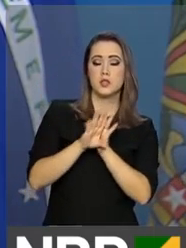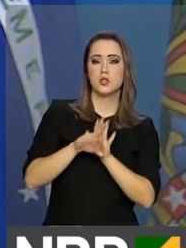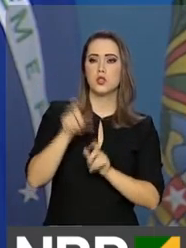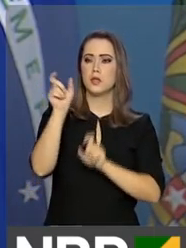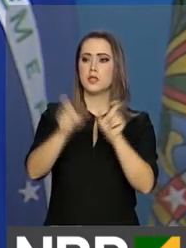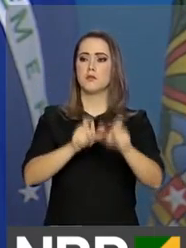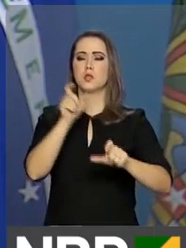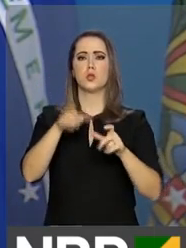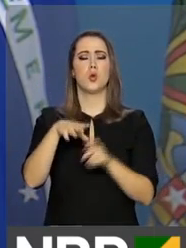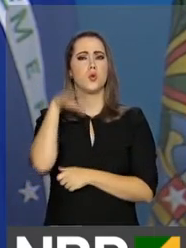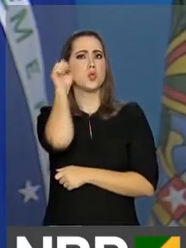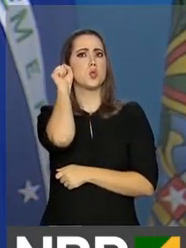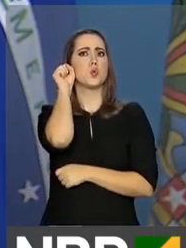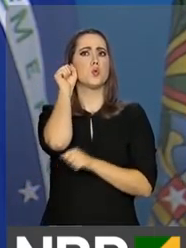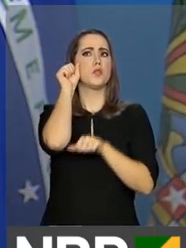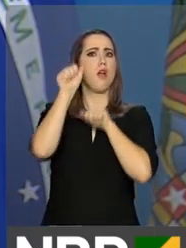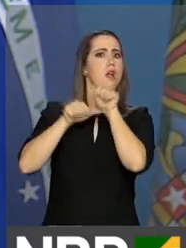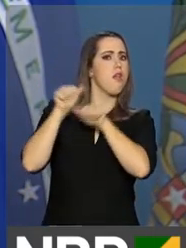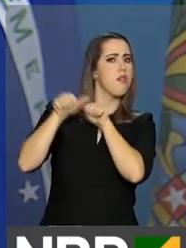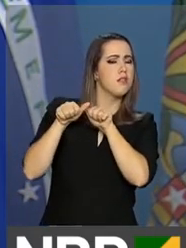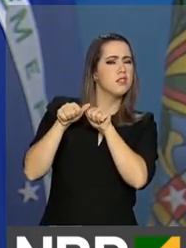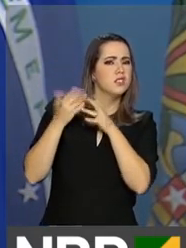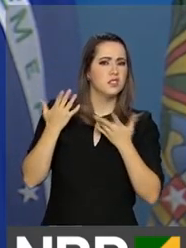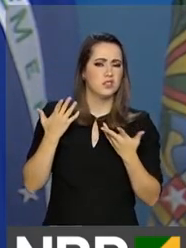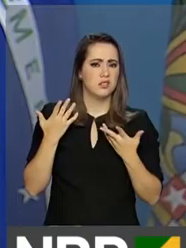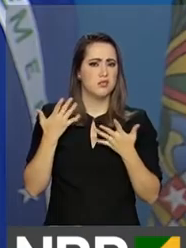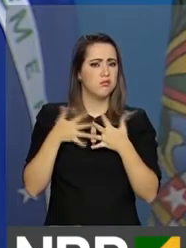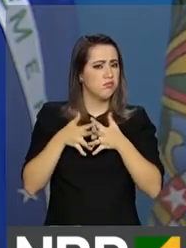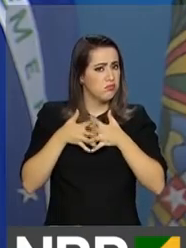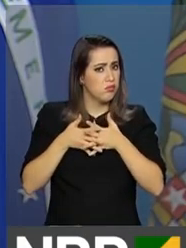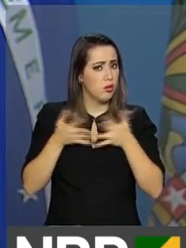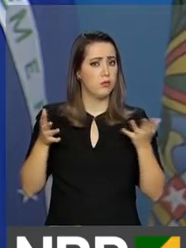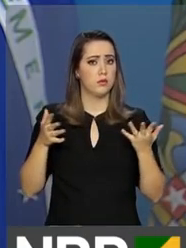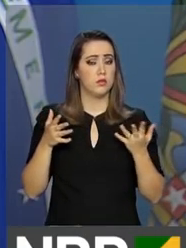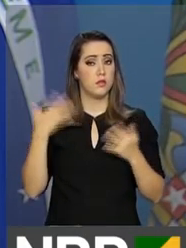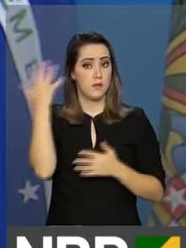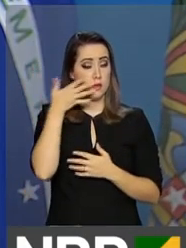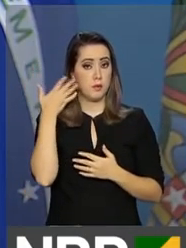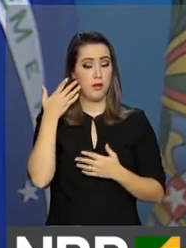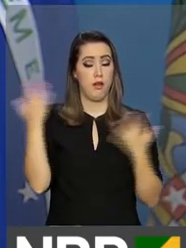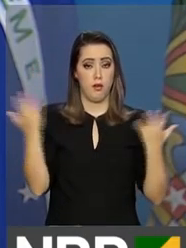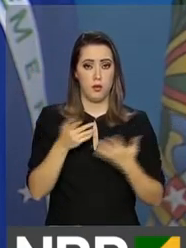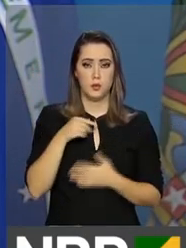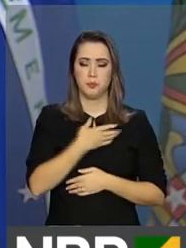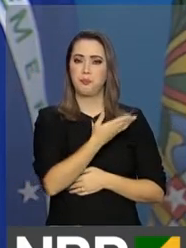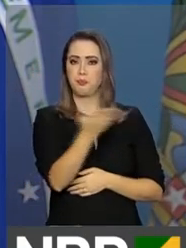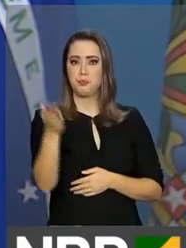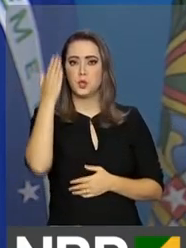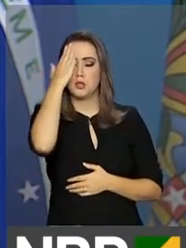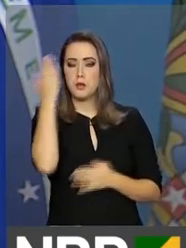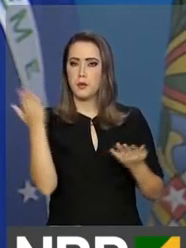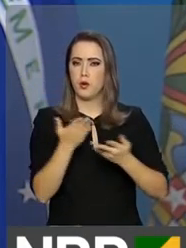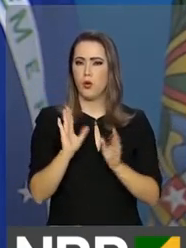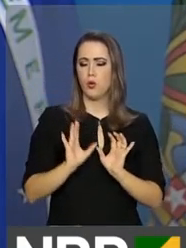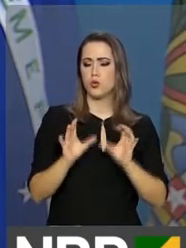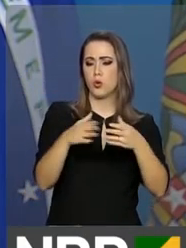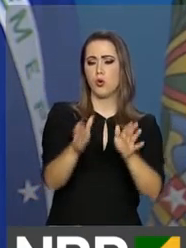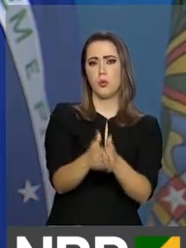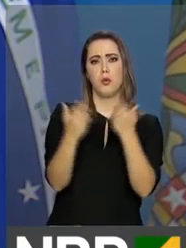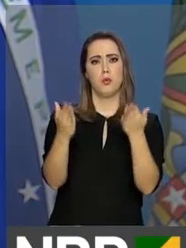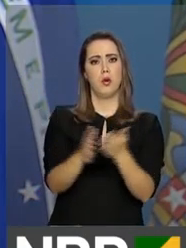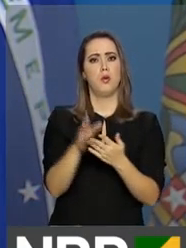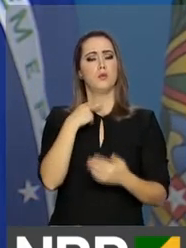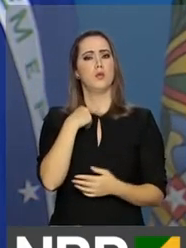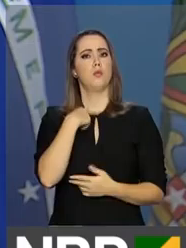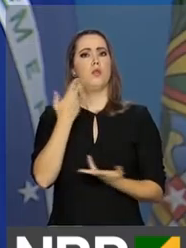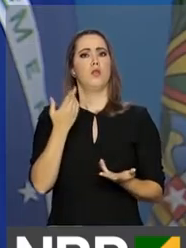ouvidos de todos de maneira revezada, não é? E equivocada. Vocês sabem que hoje, os mais pobres, por exemplo, eles não